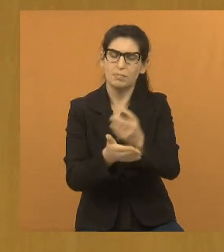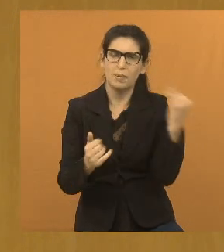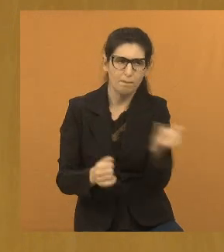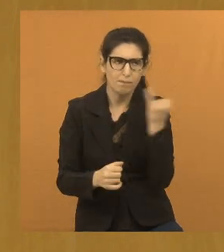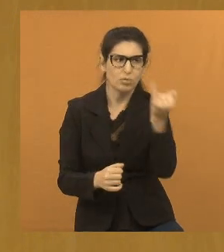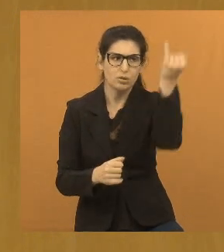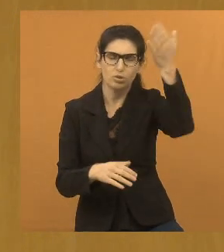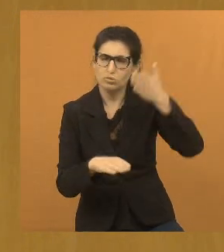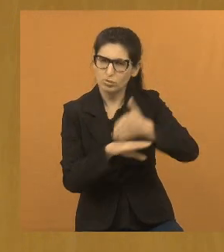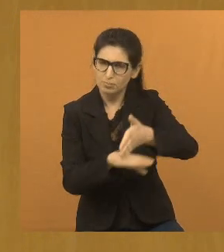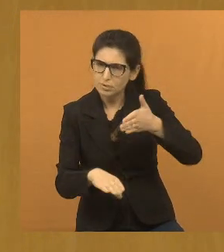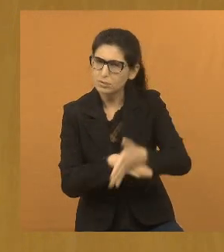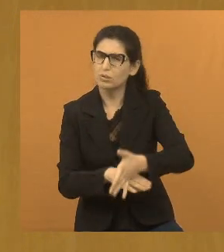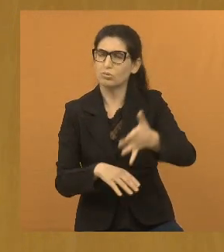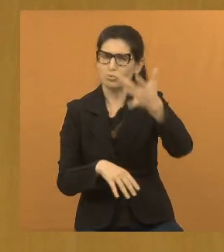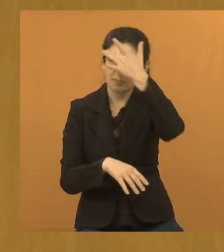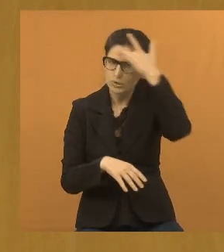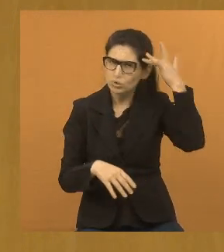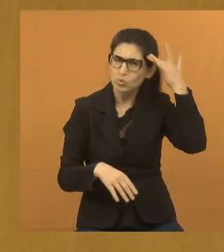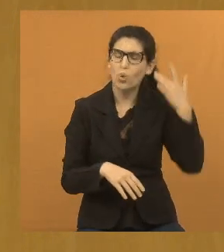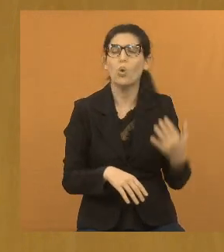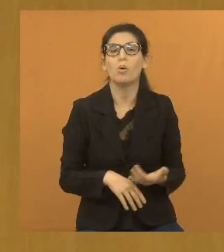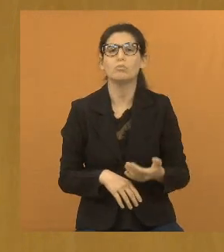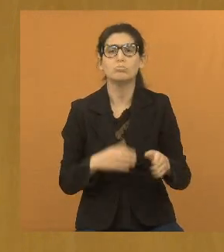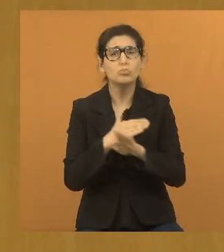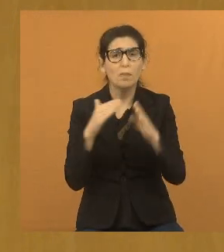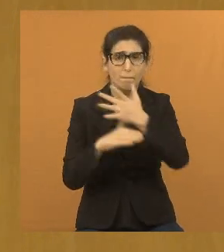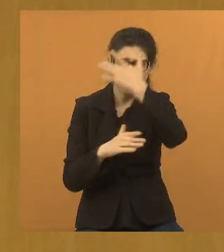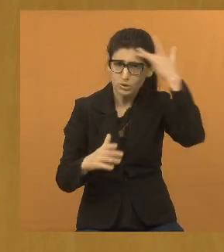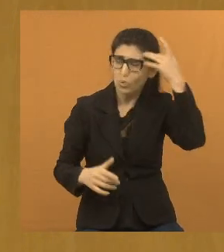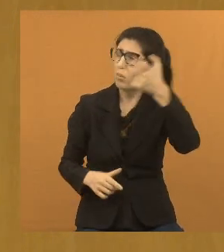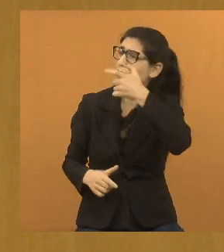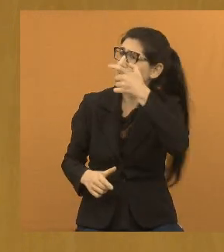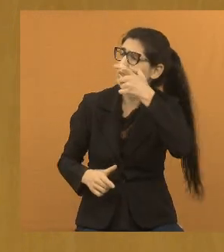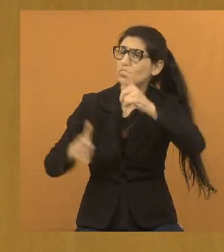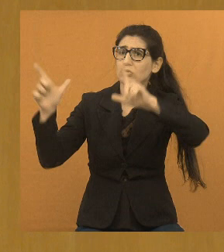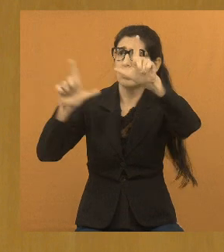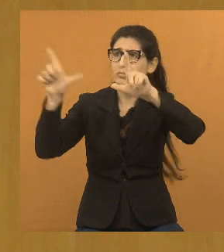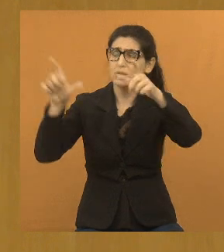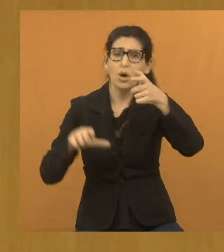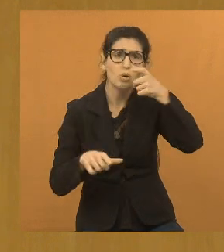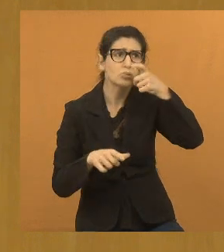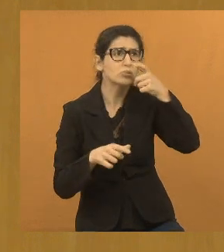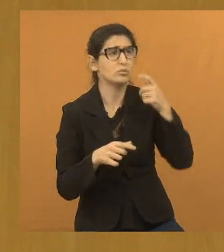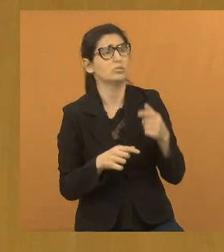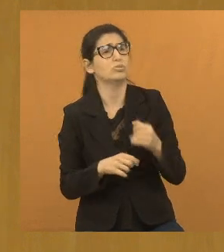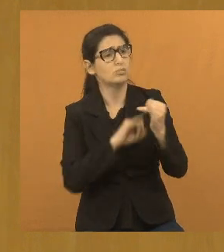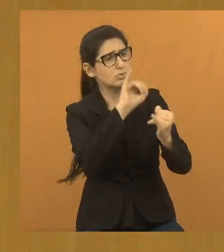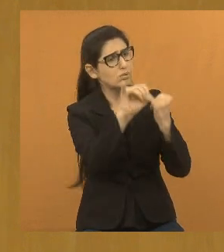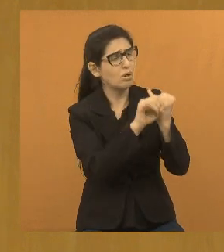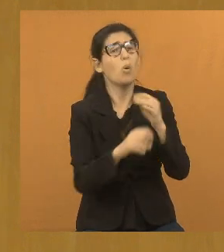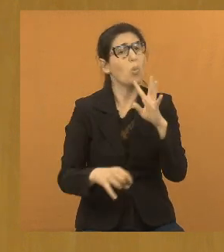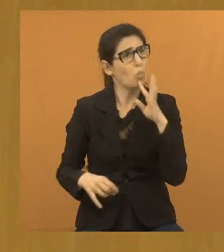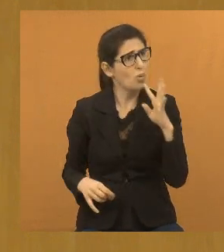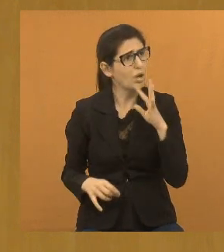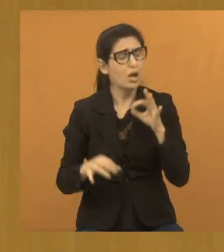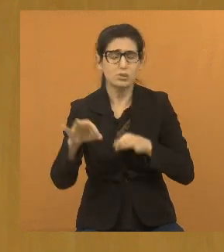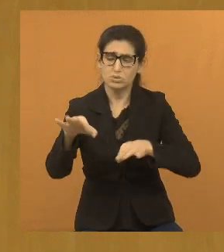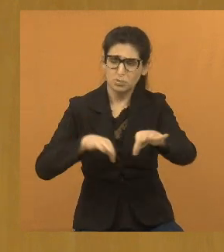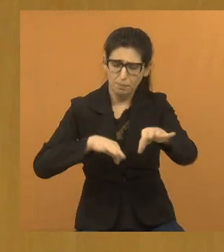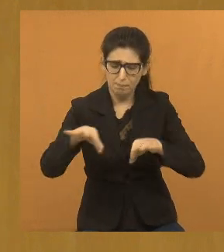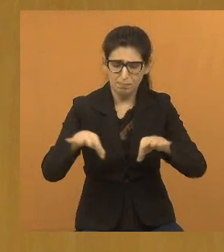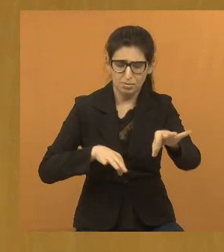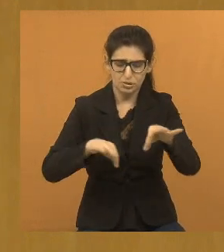os telespectadores, para que conheçam um pouco mais o plano diretor, saibam